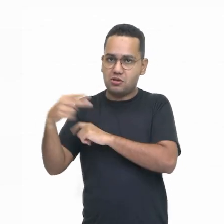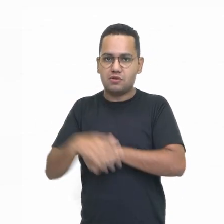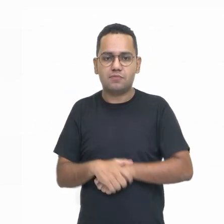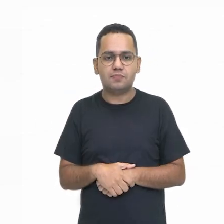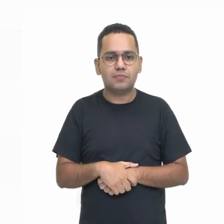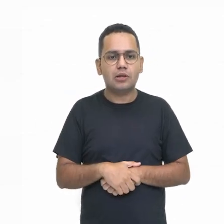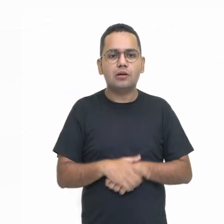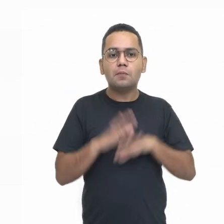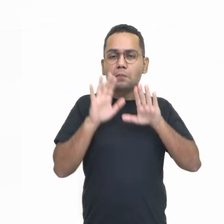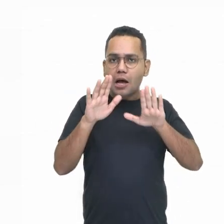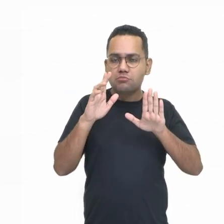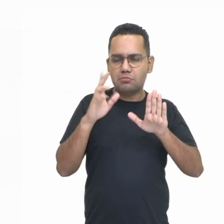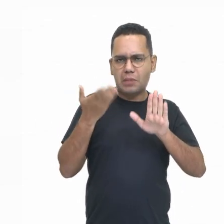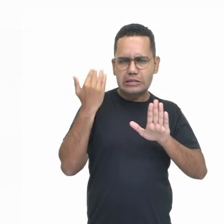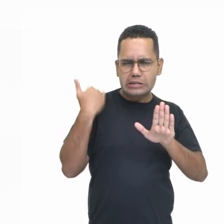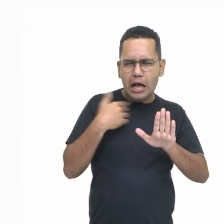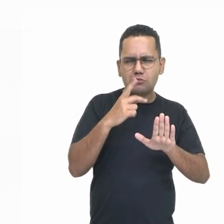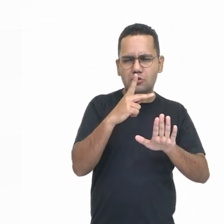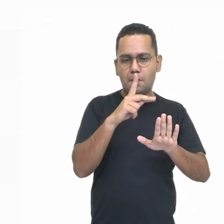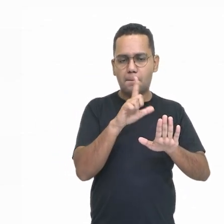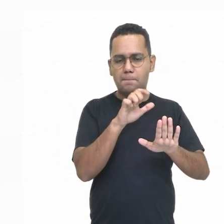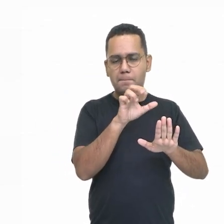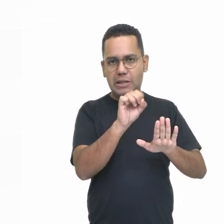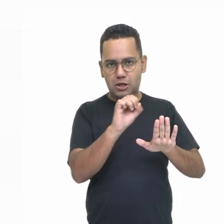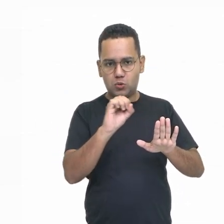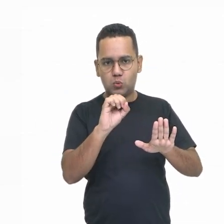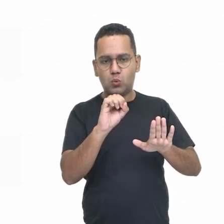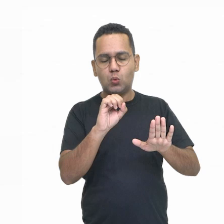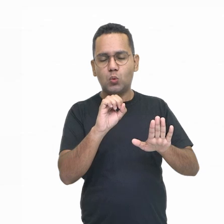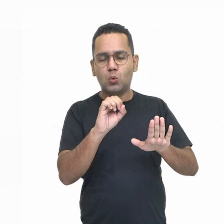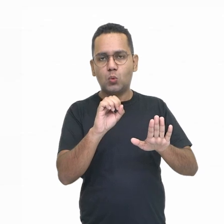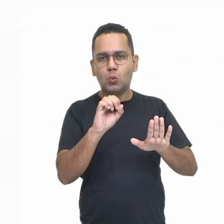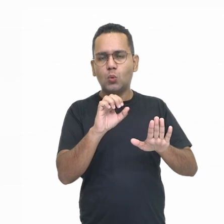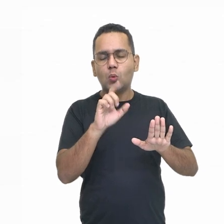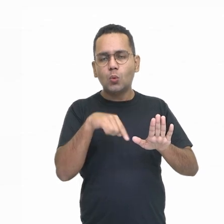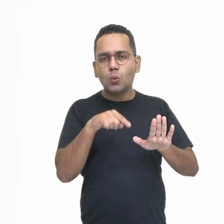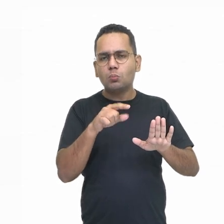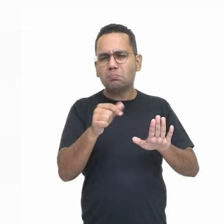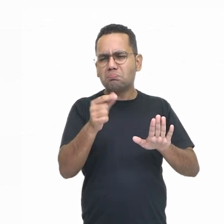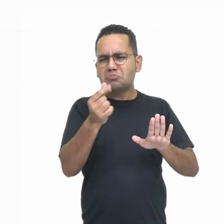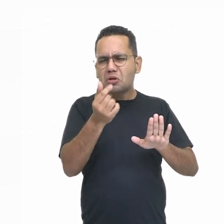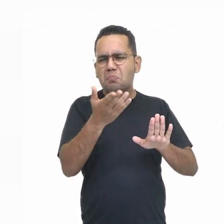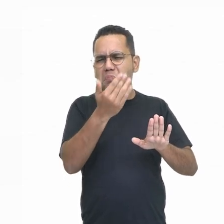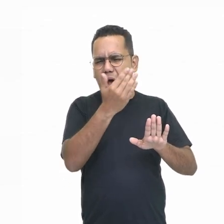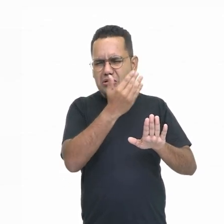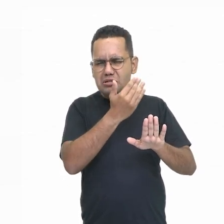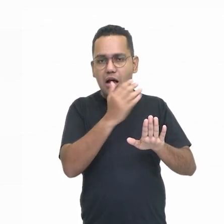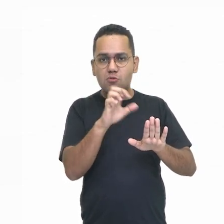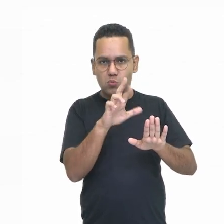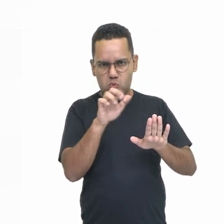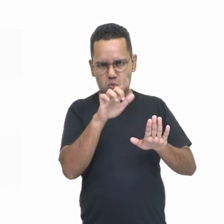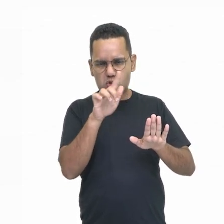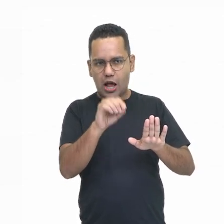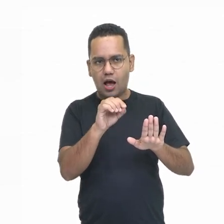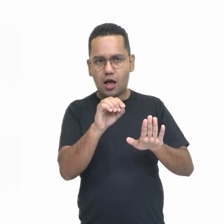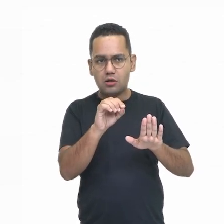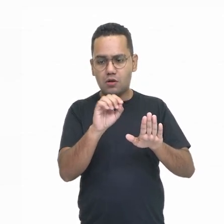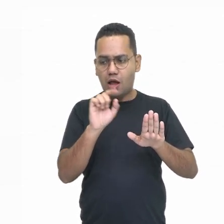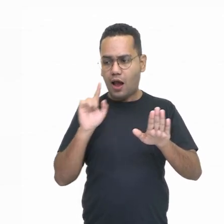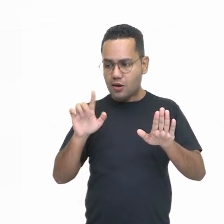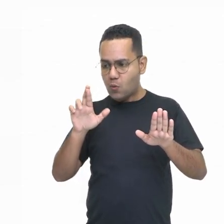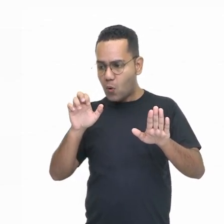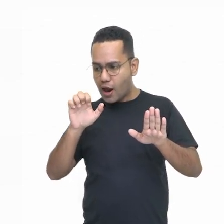história econômica do Brasil. E aí você tem um ponto importante, olha só, a questão